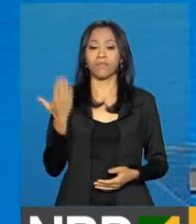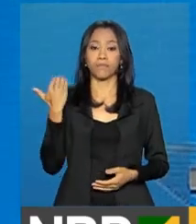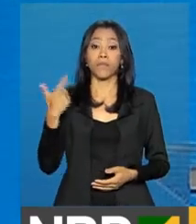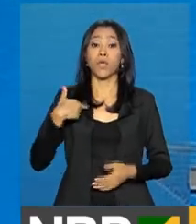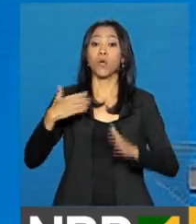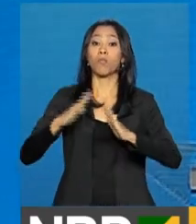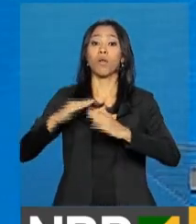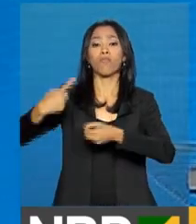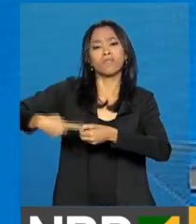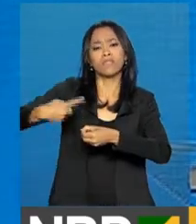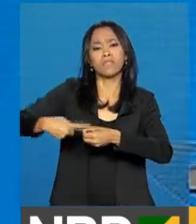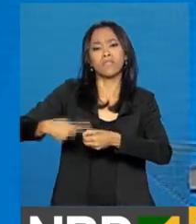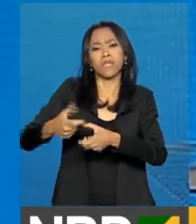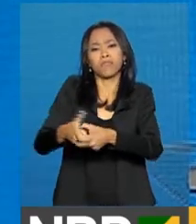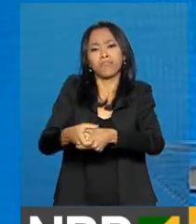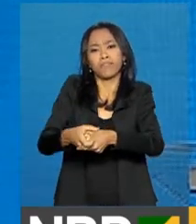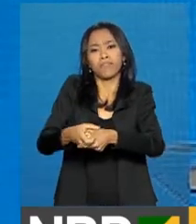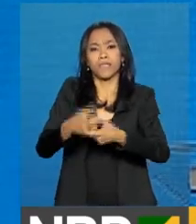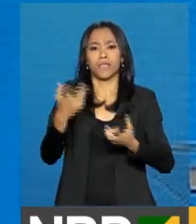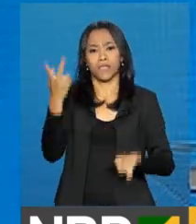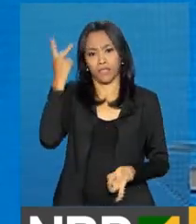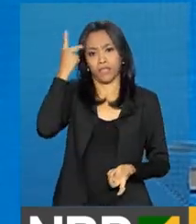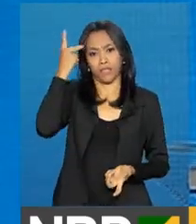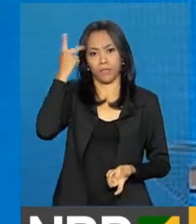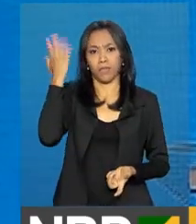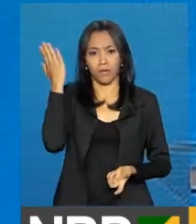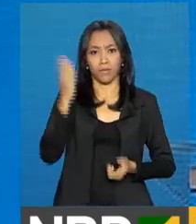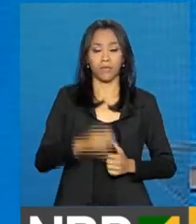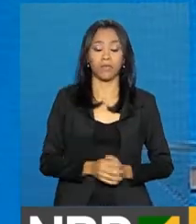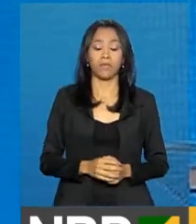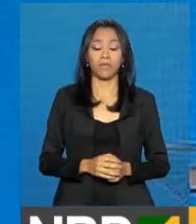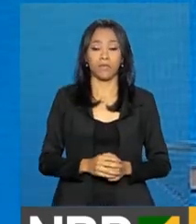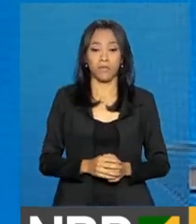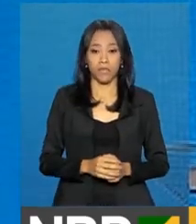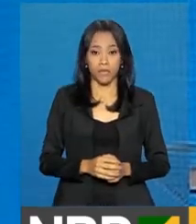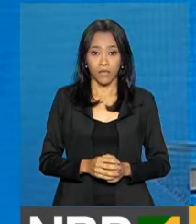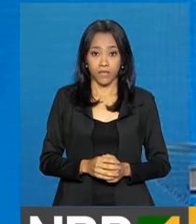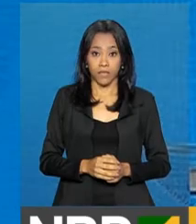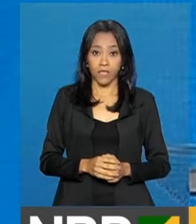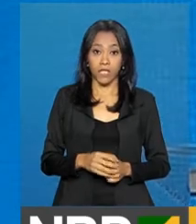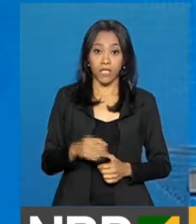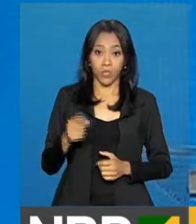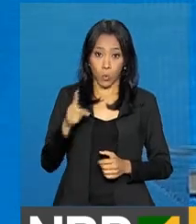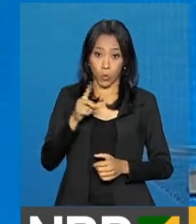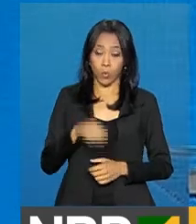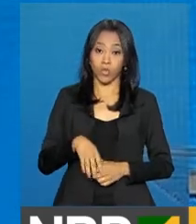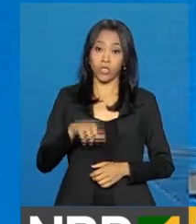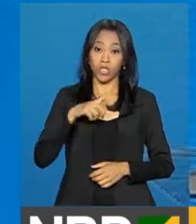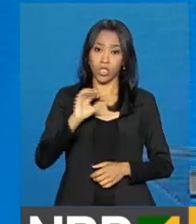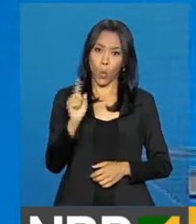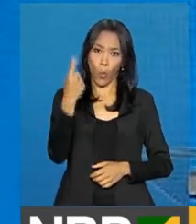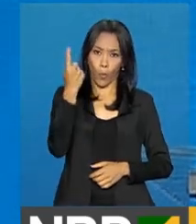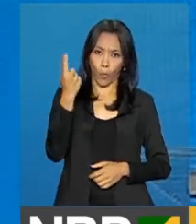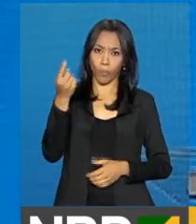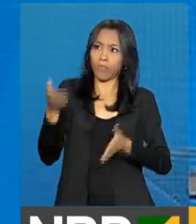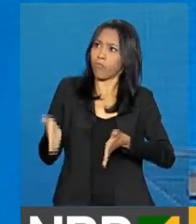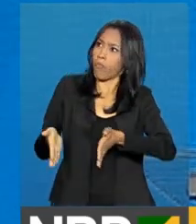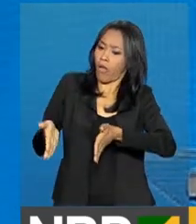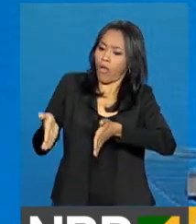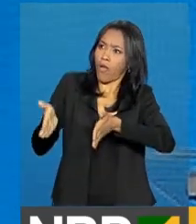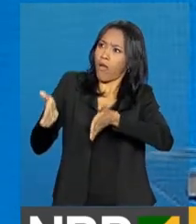pequena cidade do interior do estado de São Paulo, e um dos prédios que mais chamavam a